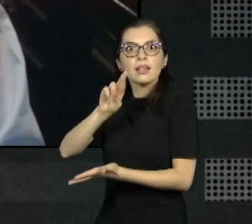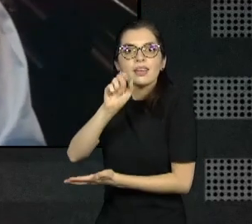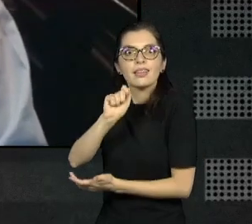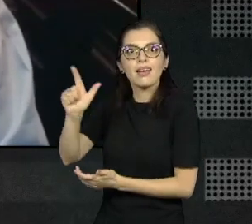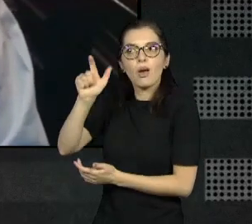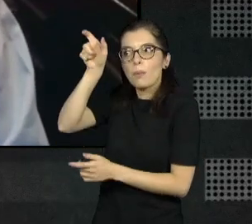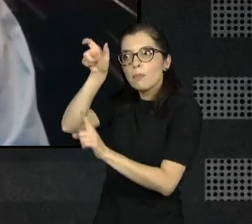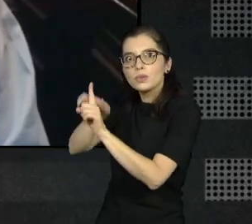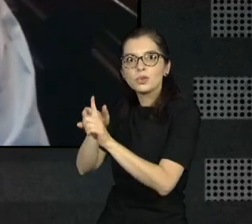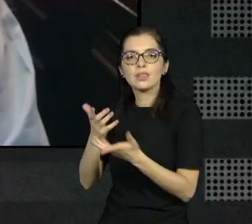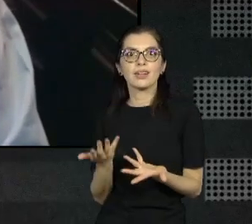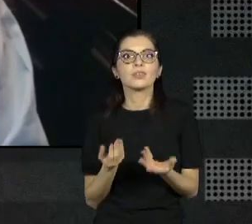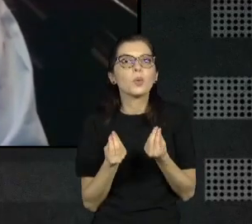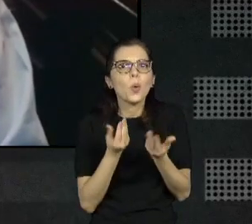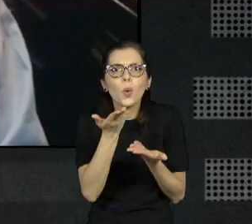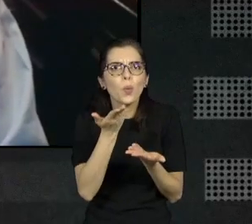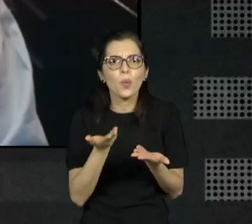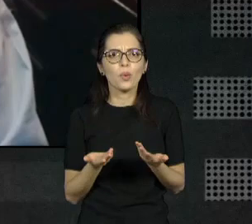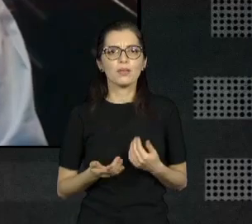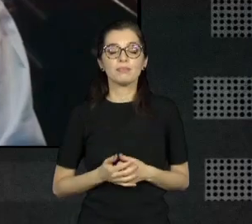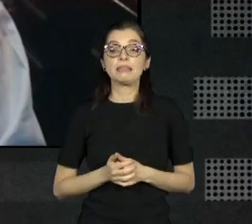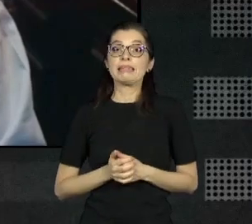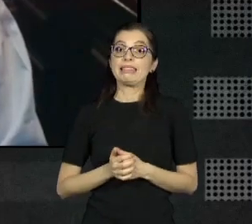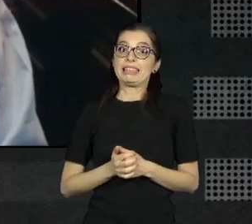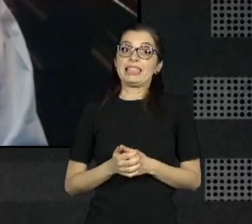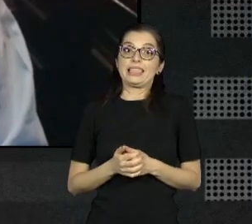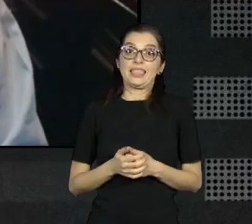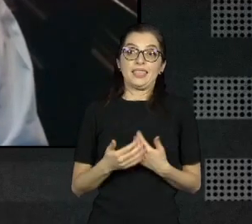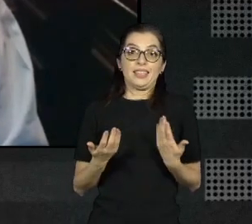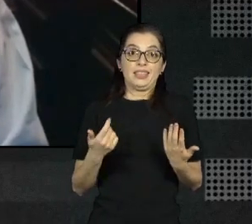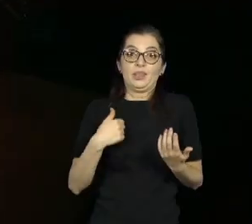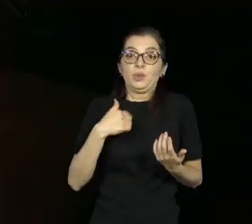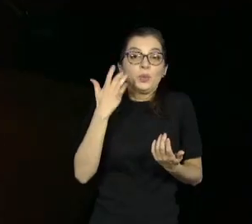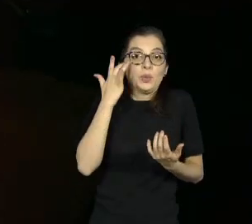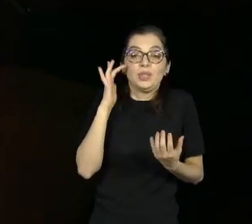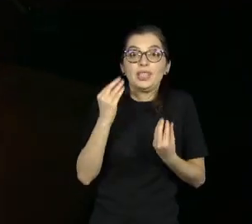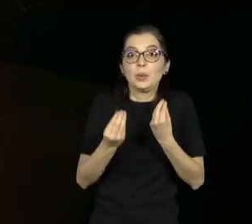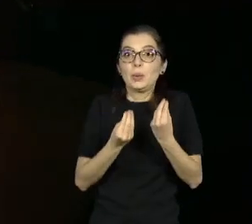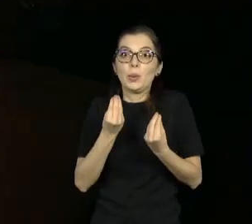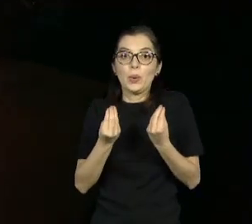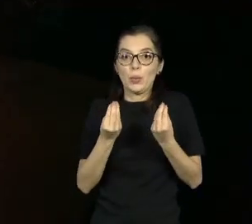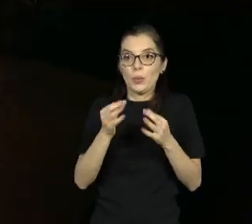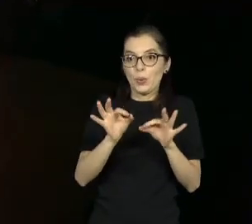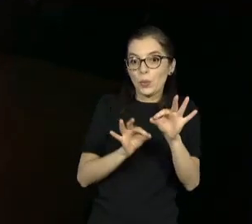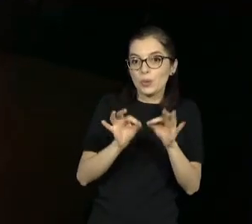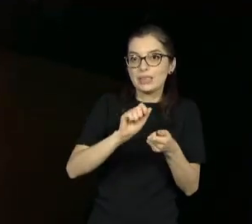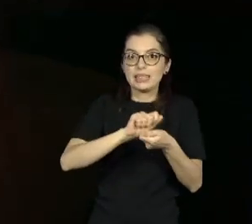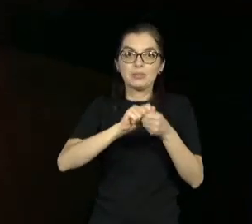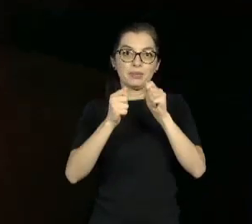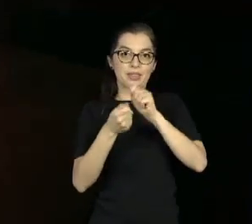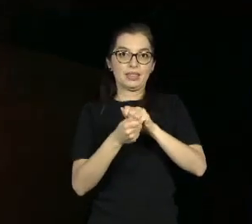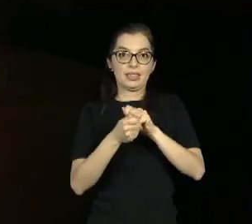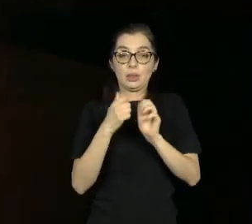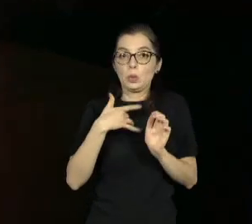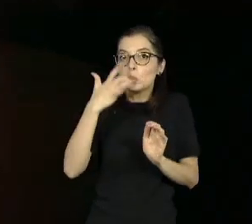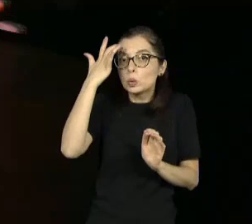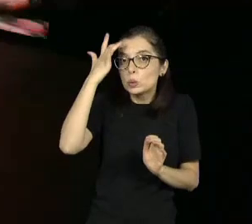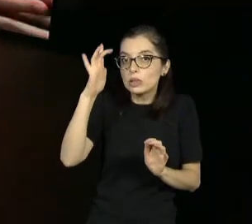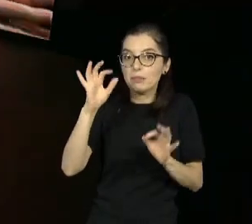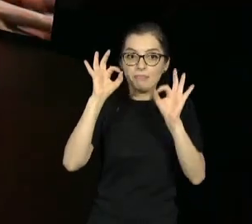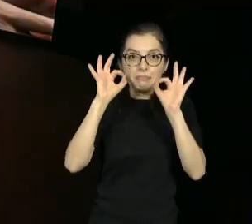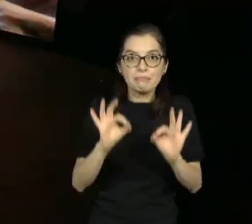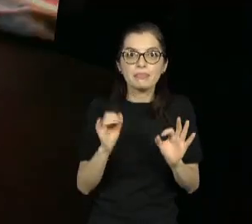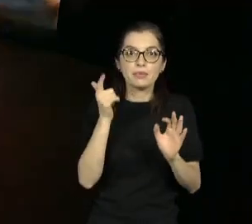reticente. Eu não achava que ia dar certo. Melhor, eu tinha dúvida se uma criança